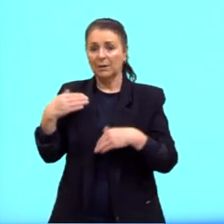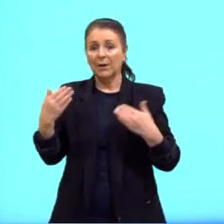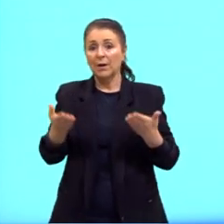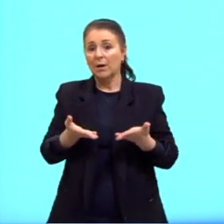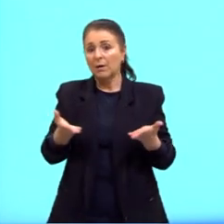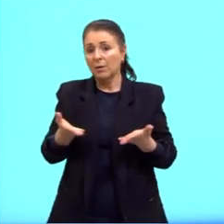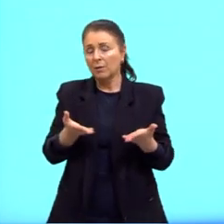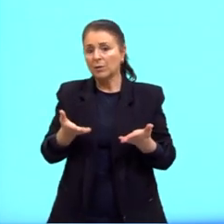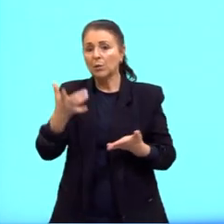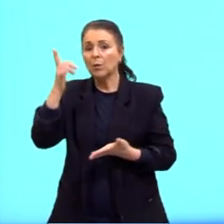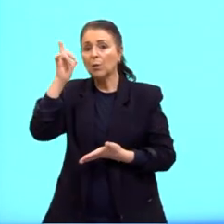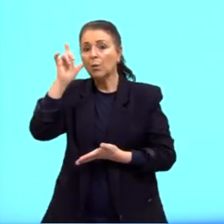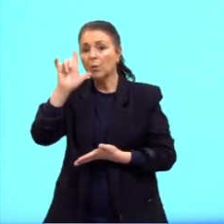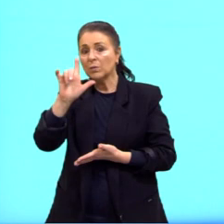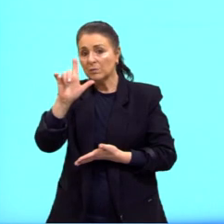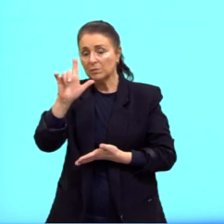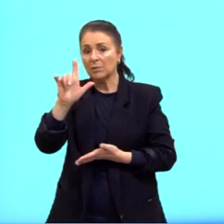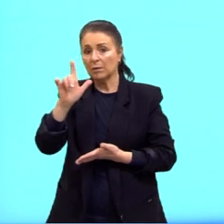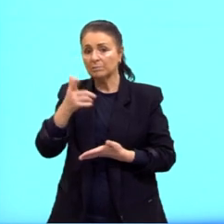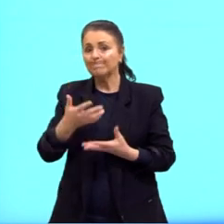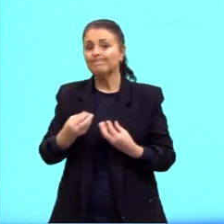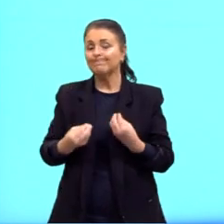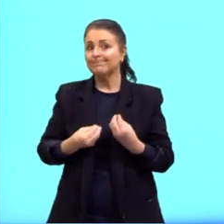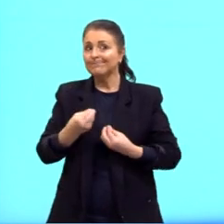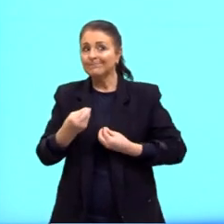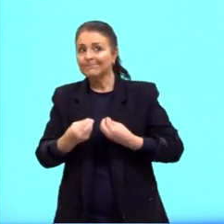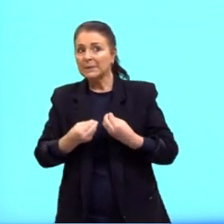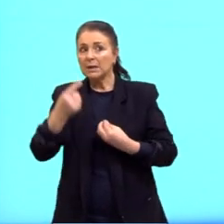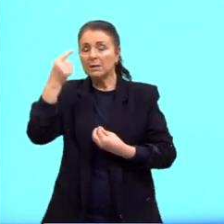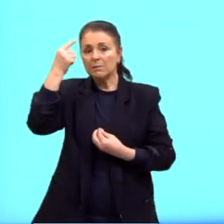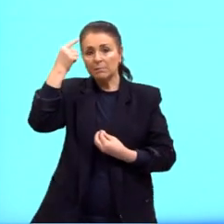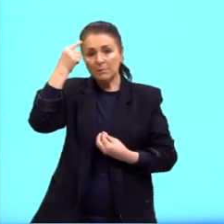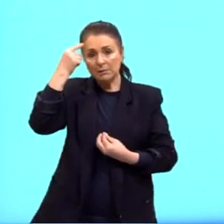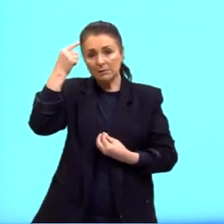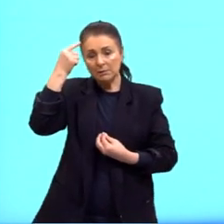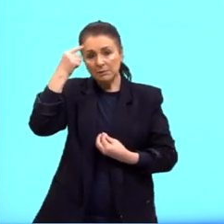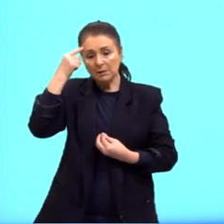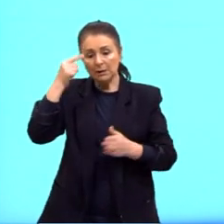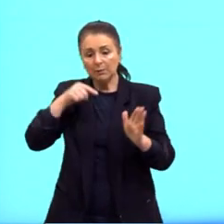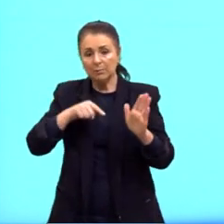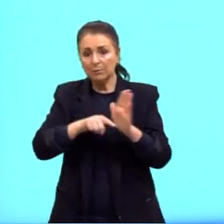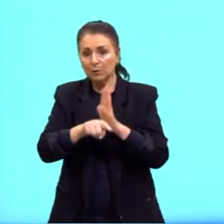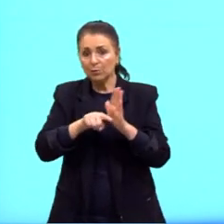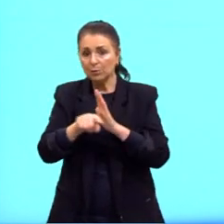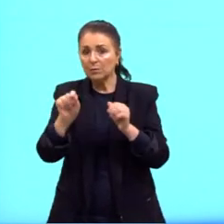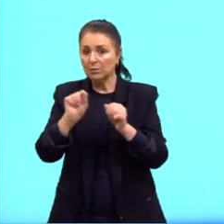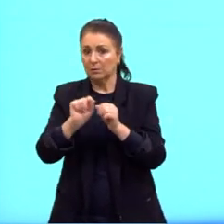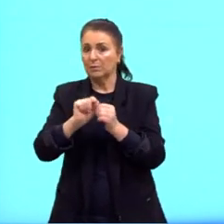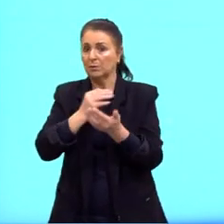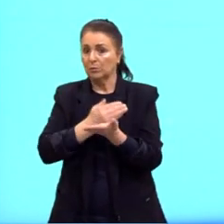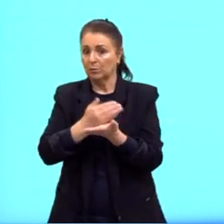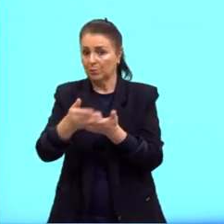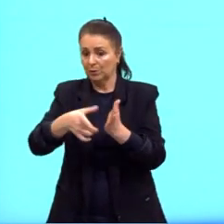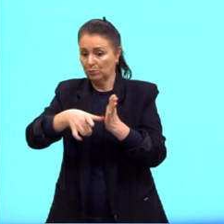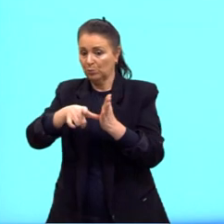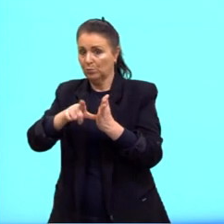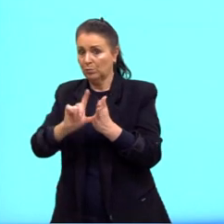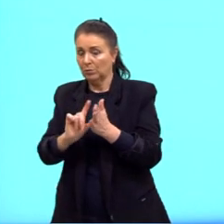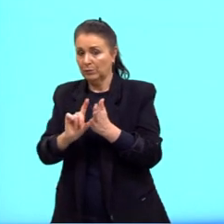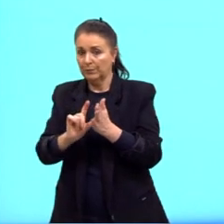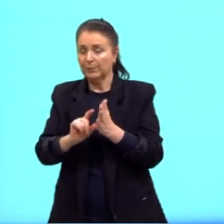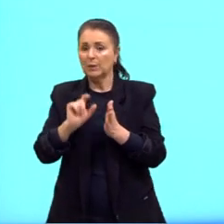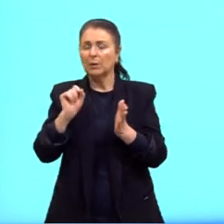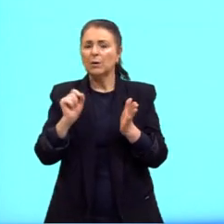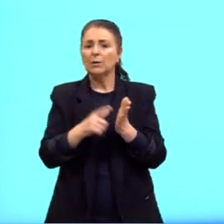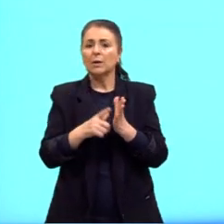agora né a gente consegue é de certa forma pensar um pouquinho na pergunta né que a gente fez antes né que que acontece